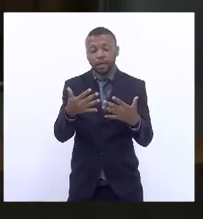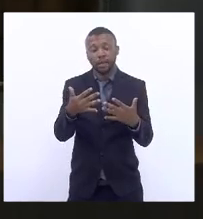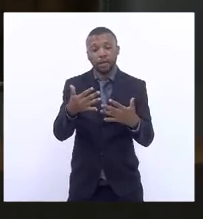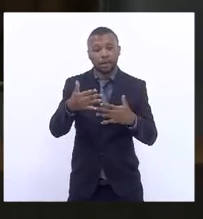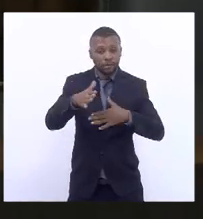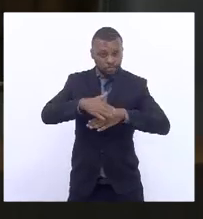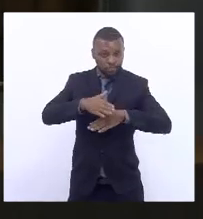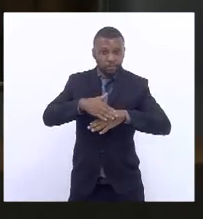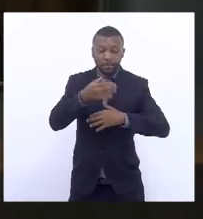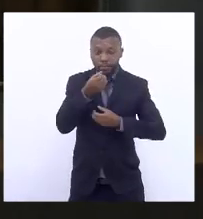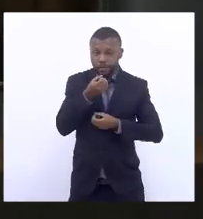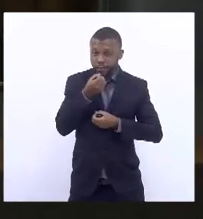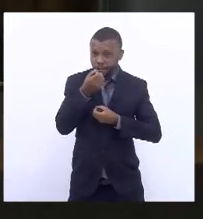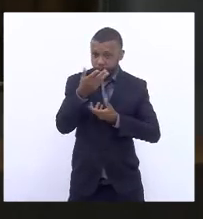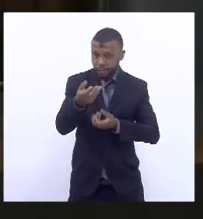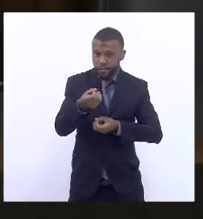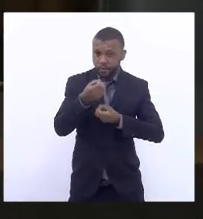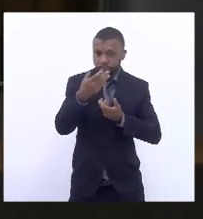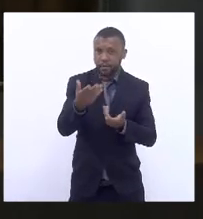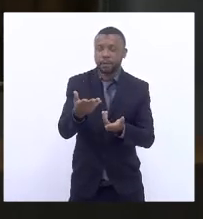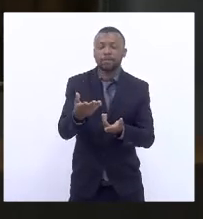depoimento, porque